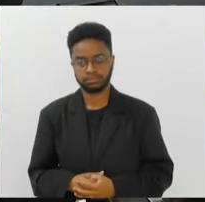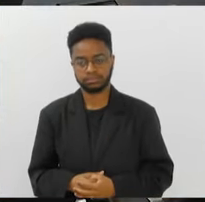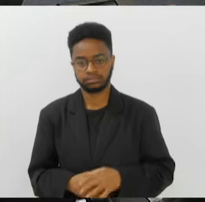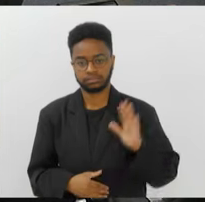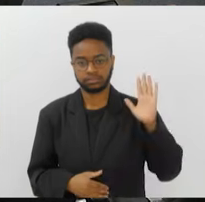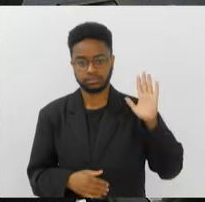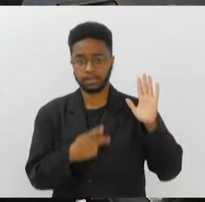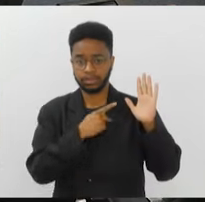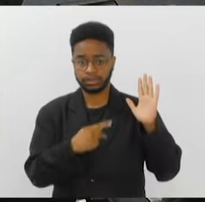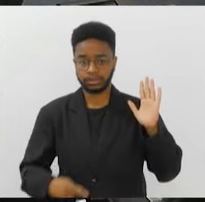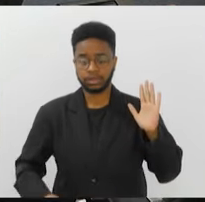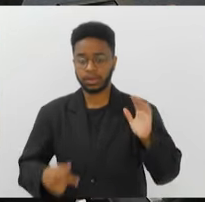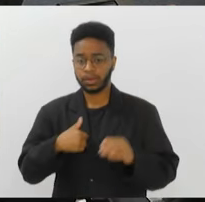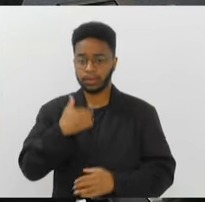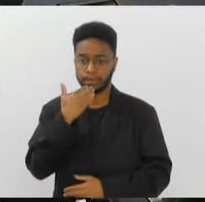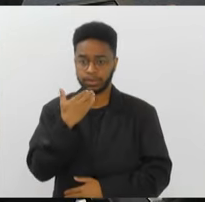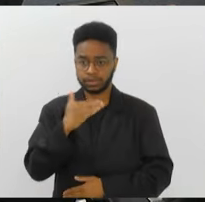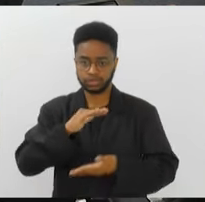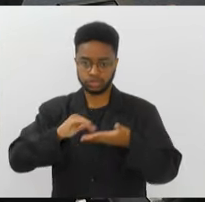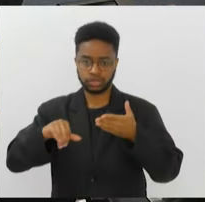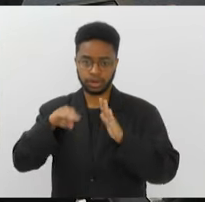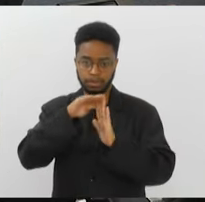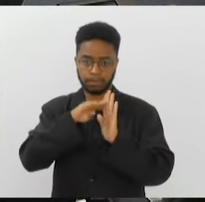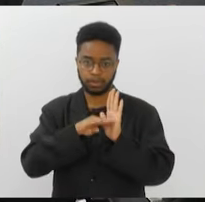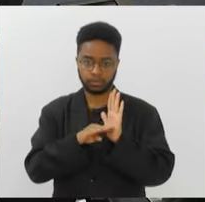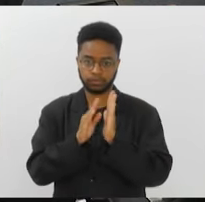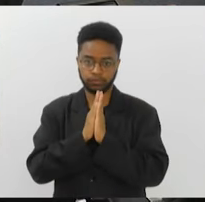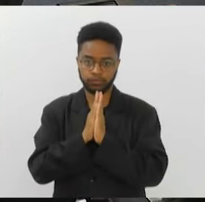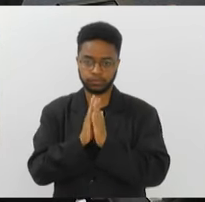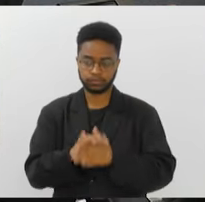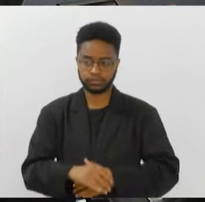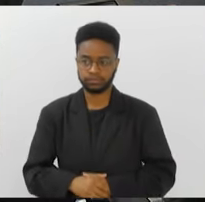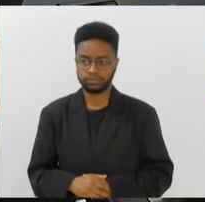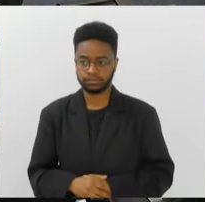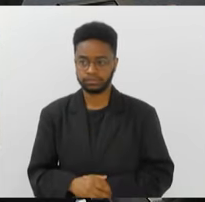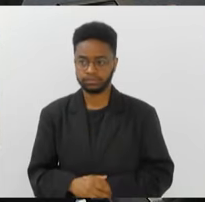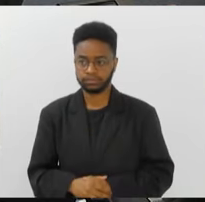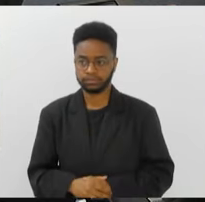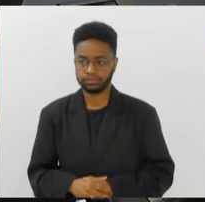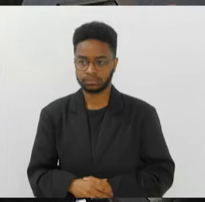Presidente, eu peço para retirar de pauta, por favor. Ok, então.